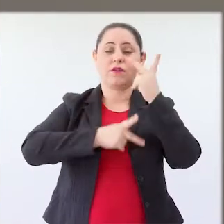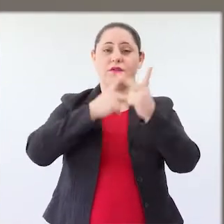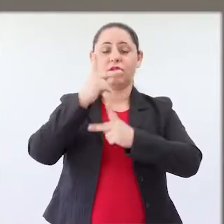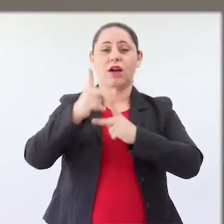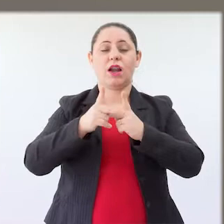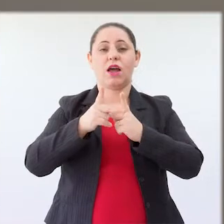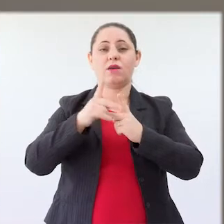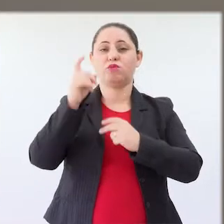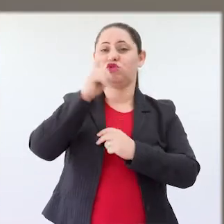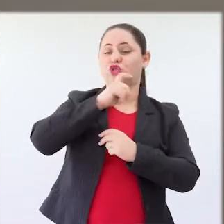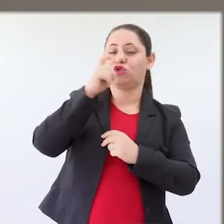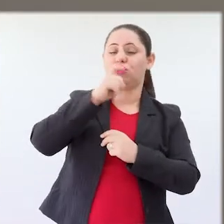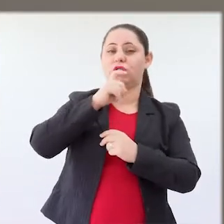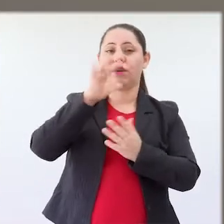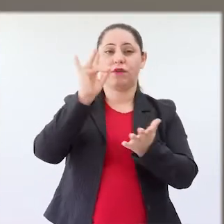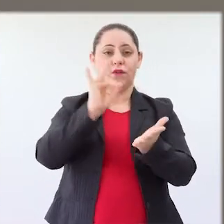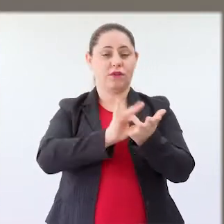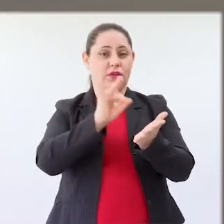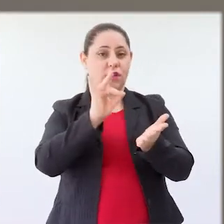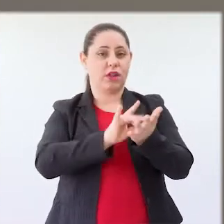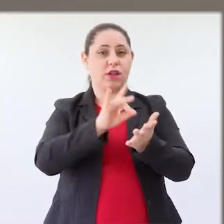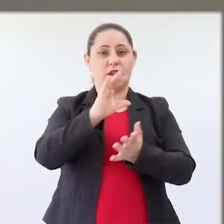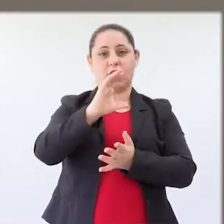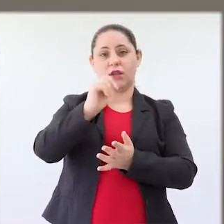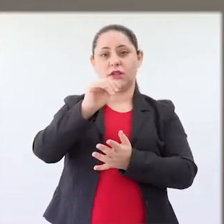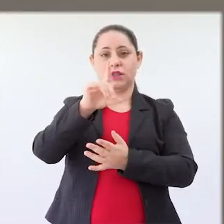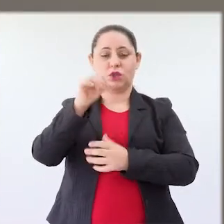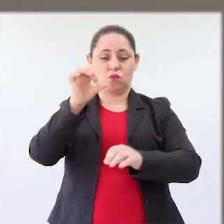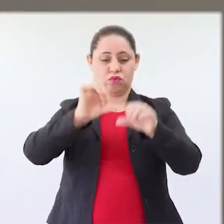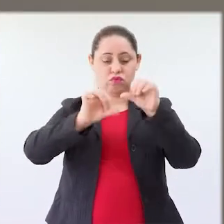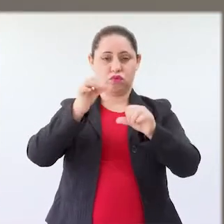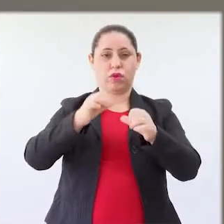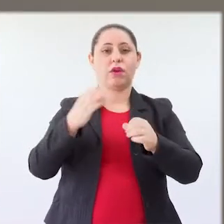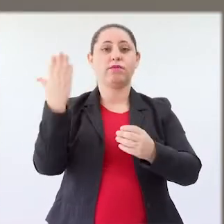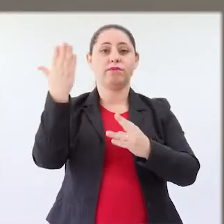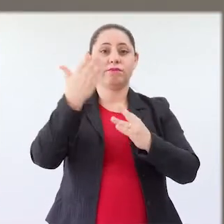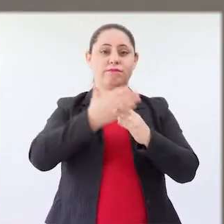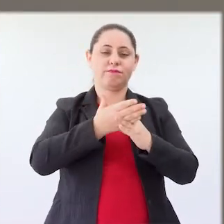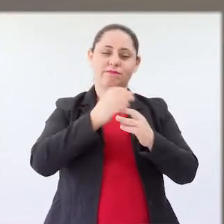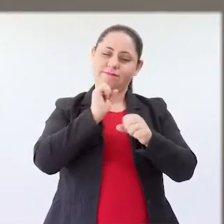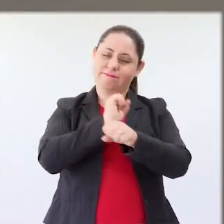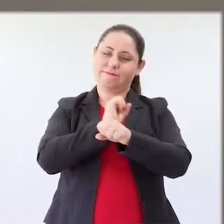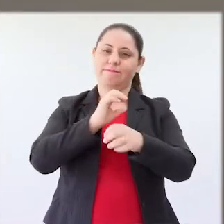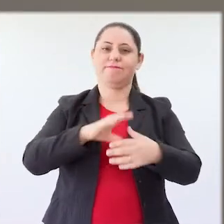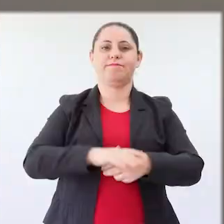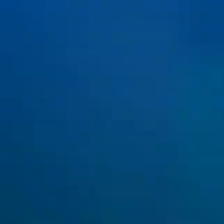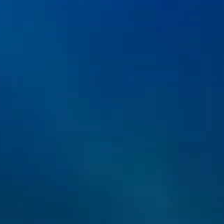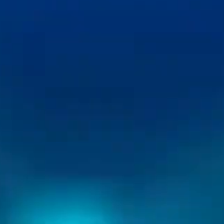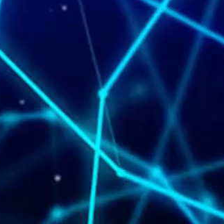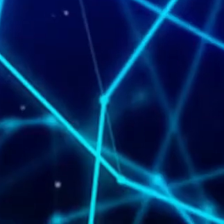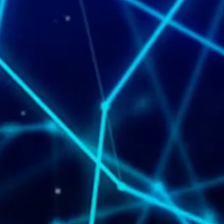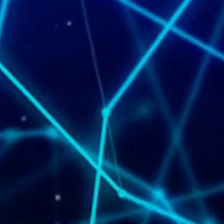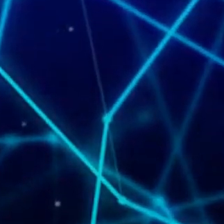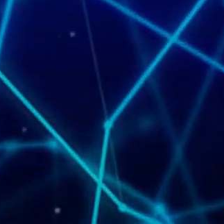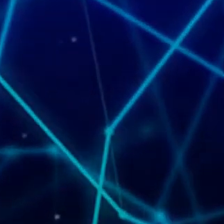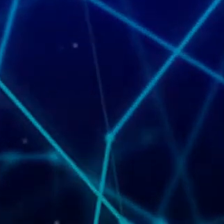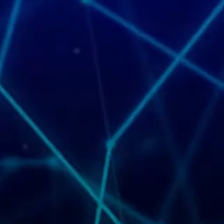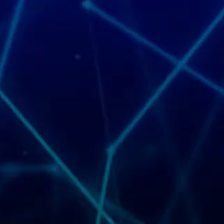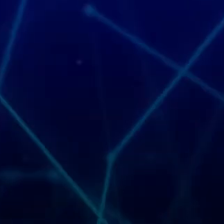falar dos mitos e verdade do ácido hialurônico. Vamos para um breve intervalo. Fique com a gente.